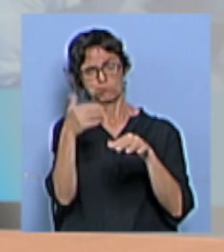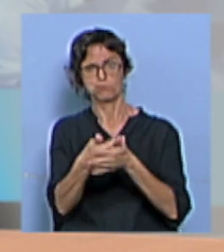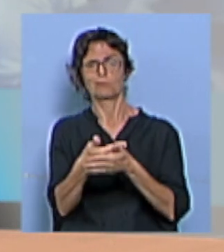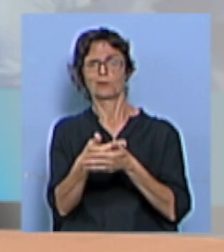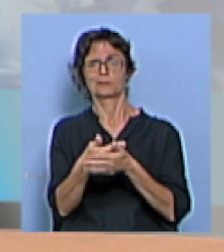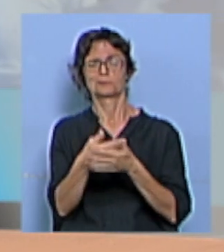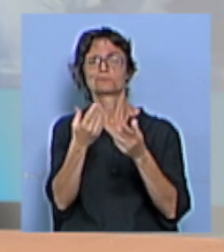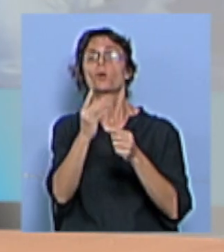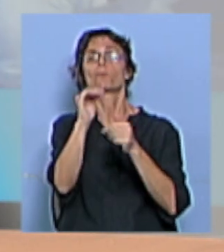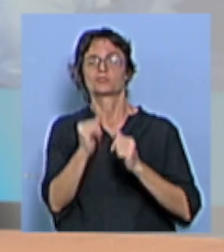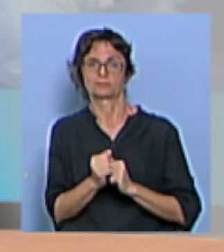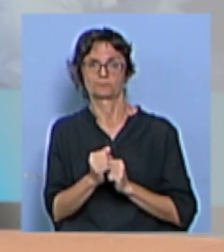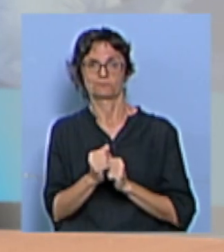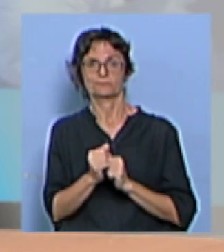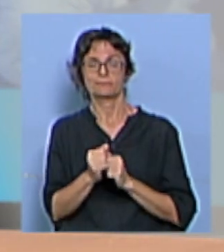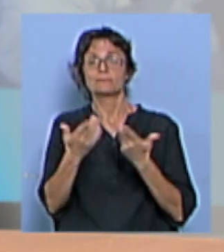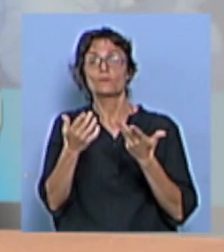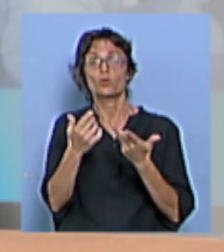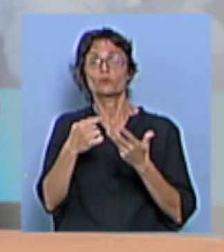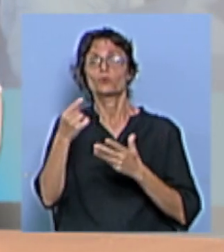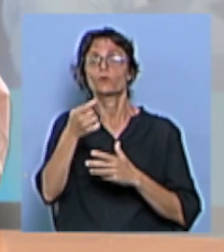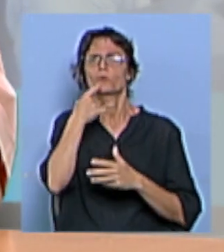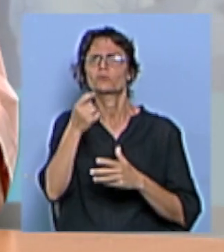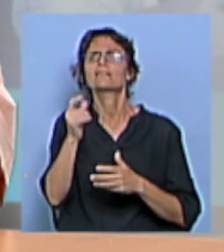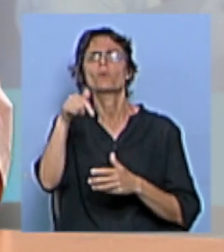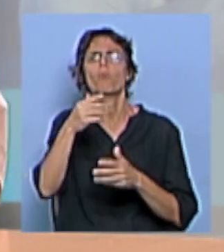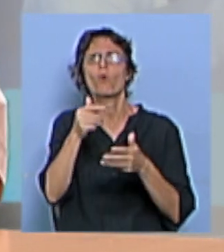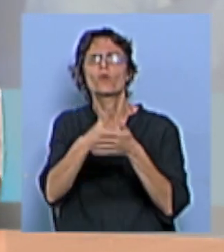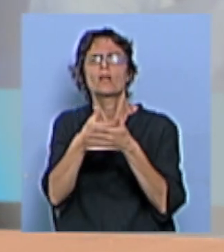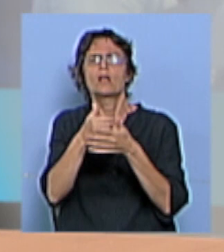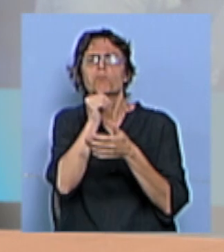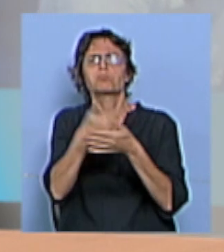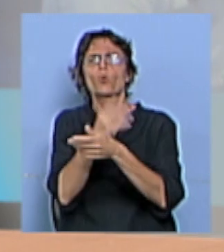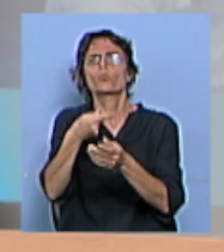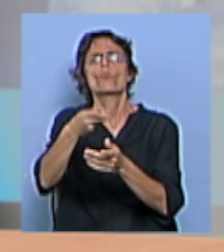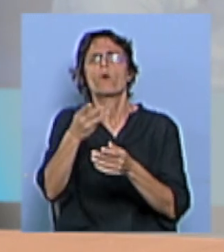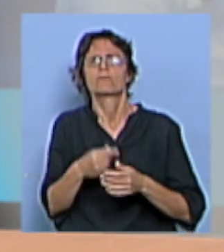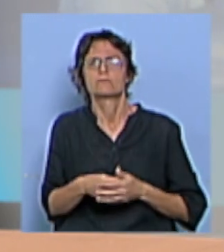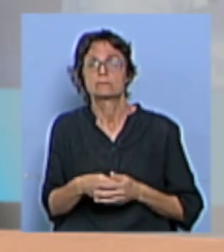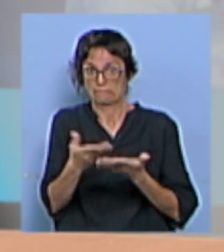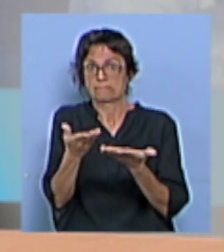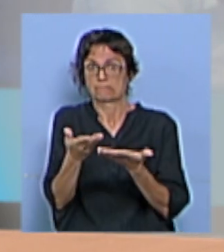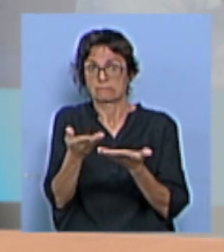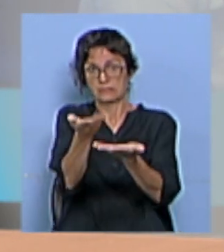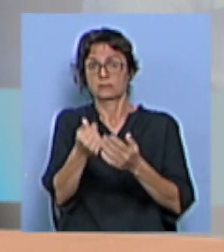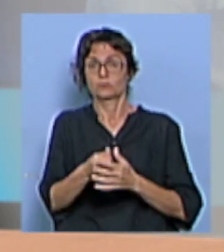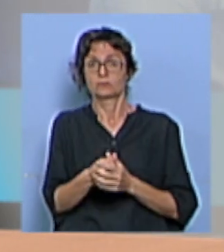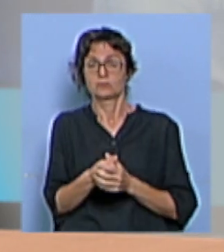curiosos para saber quantos mortos houve e por aí fora. É uma preocupação que nós temos, isso, que todos nós temos. Ora, isso não